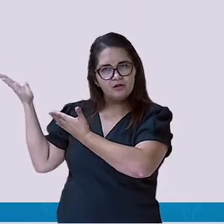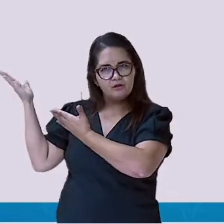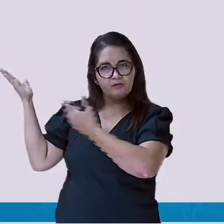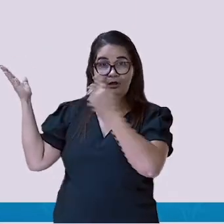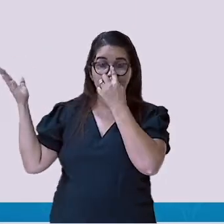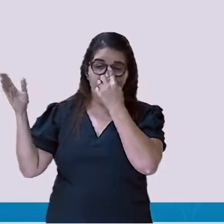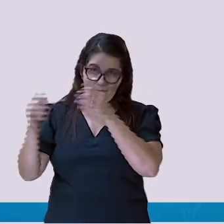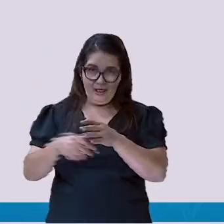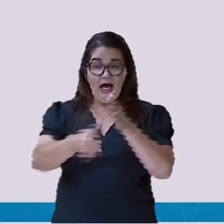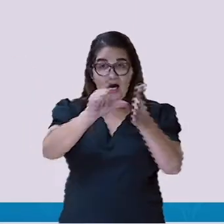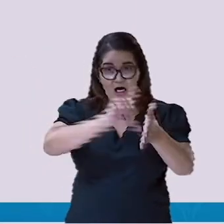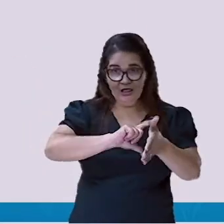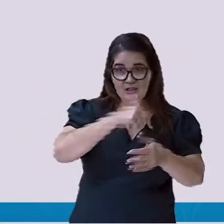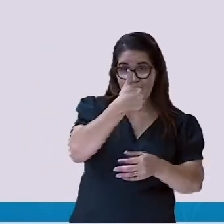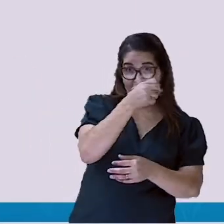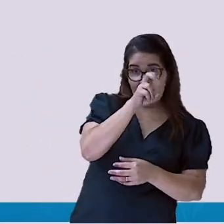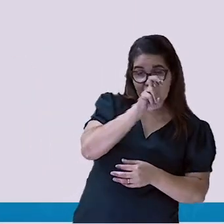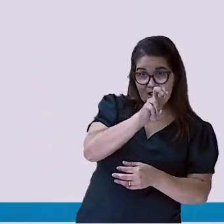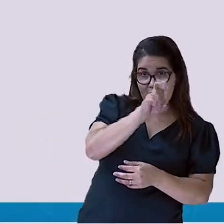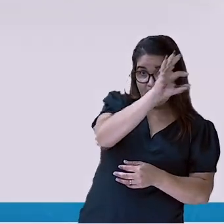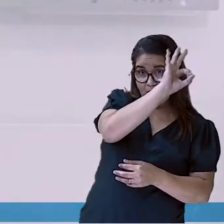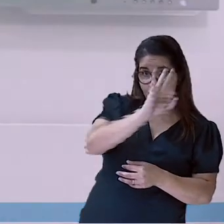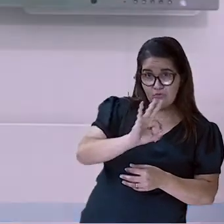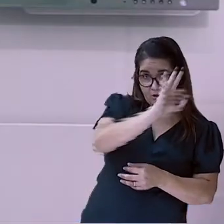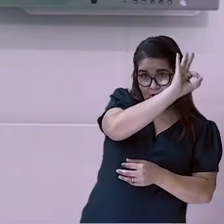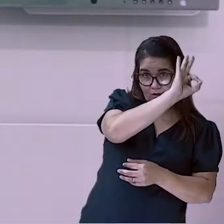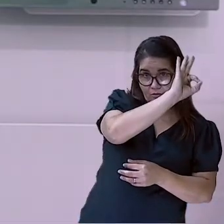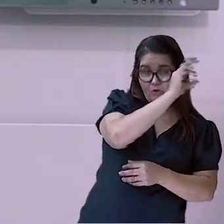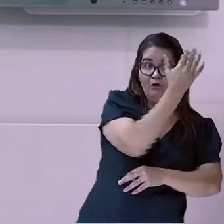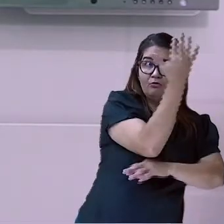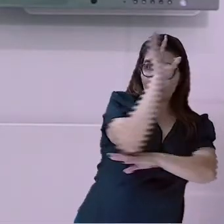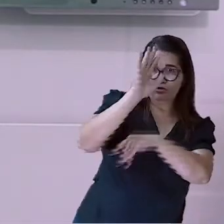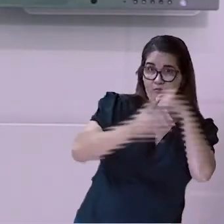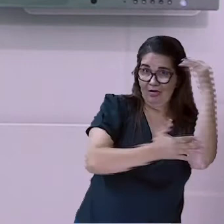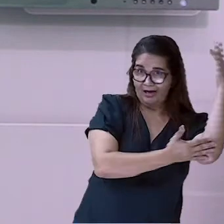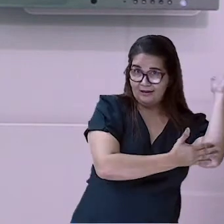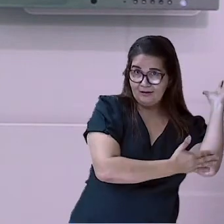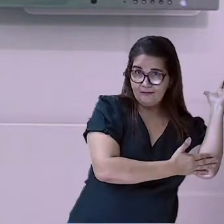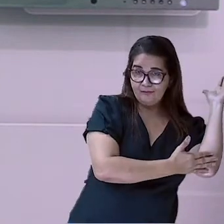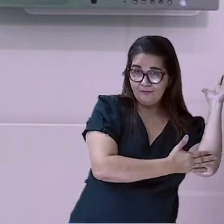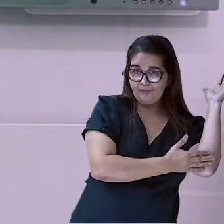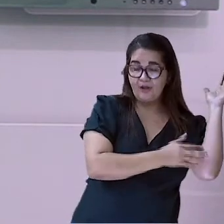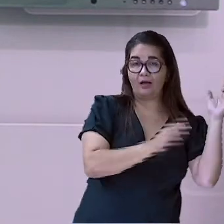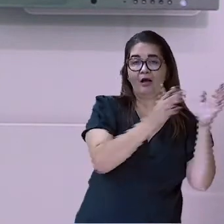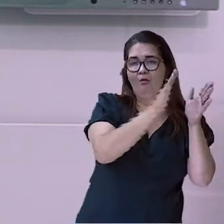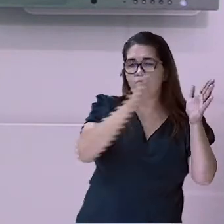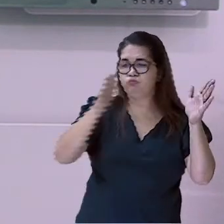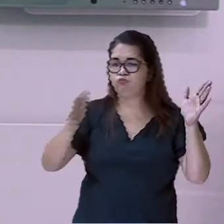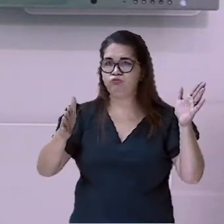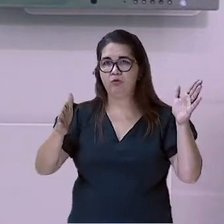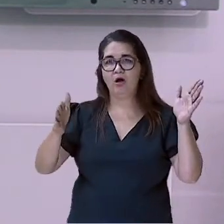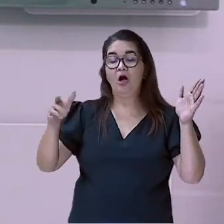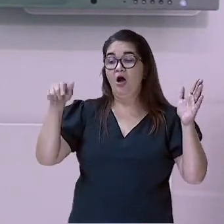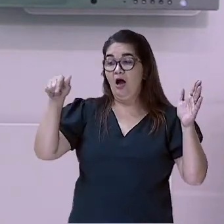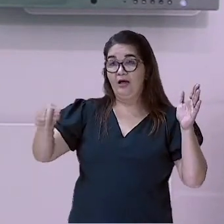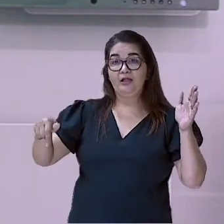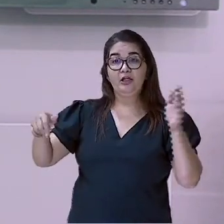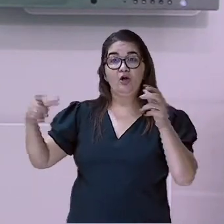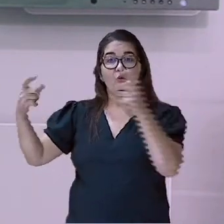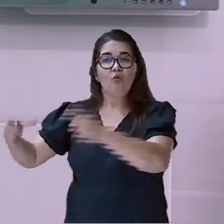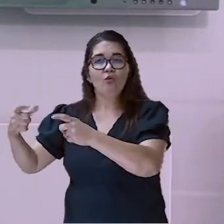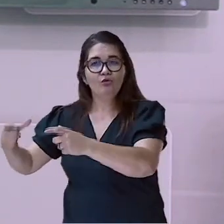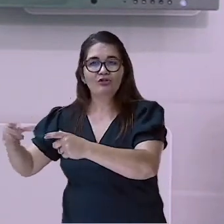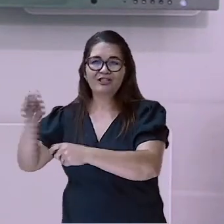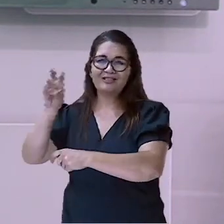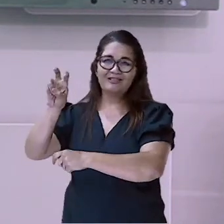5 a 7% dessa mata. Então a gente precisa cuidar da nossa vegetação, da nossa Mata Atlântica. Então no dia 27